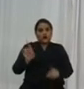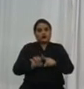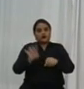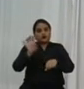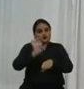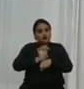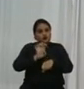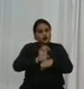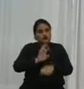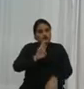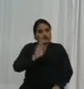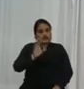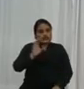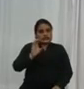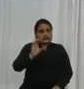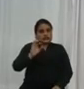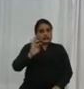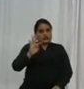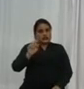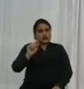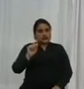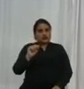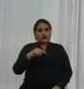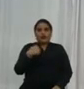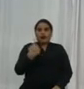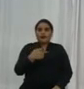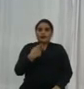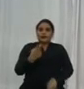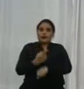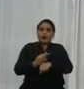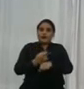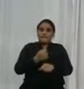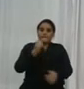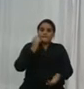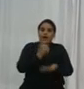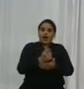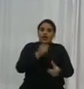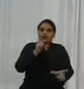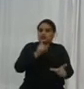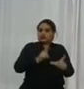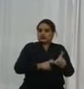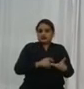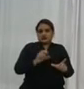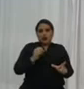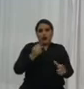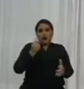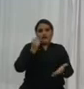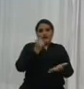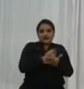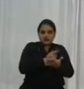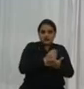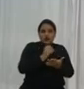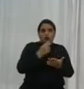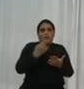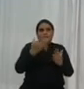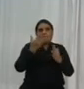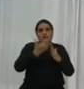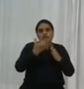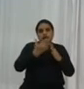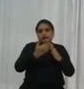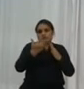gente procura a Receita para fazer o pagamento da dívida, seja à vista ou parcelado, a gente parcela a dívida